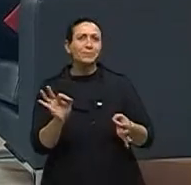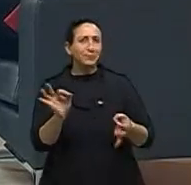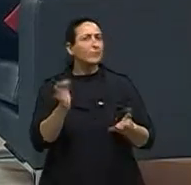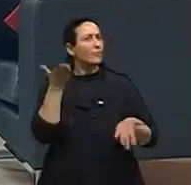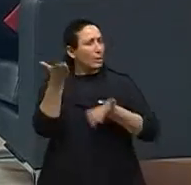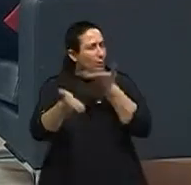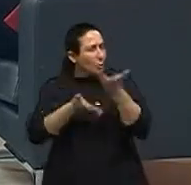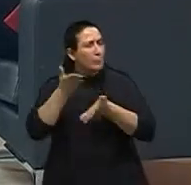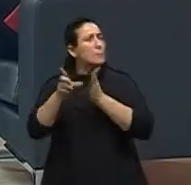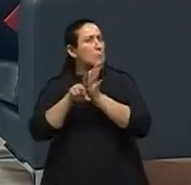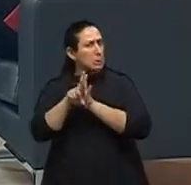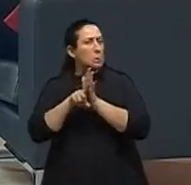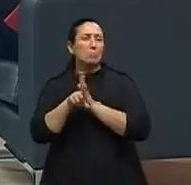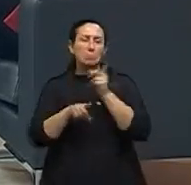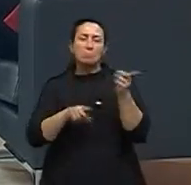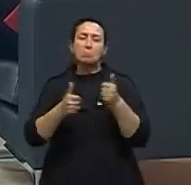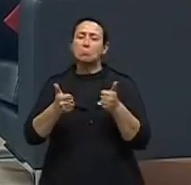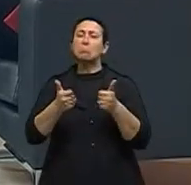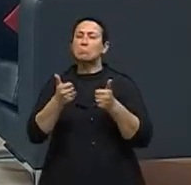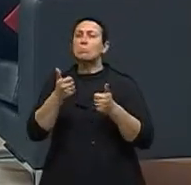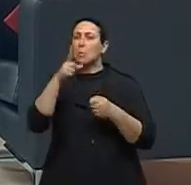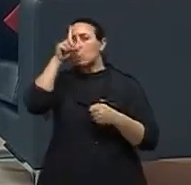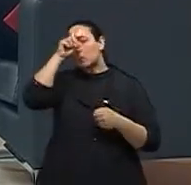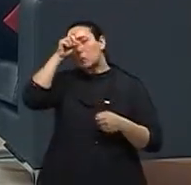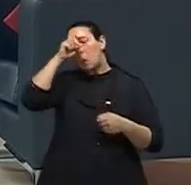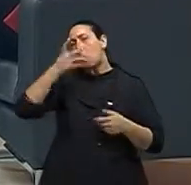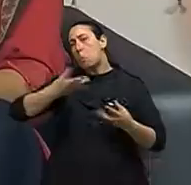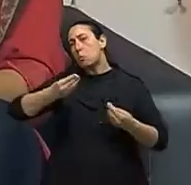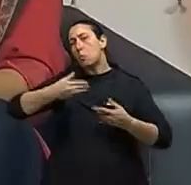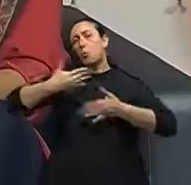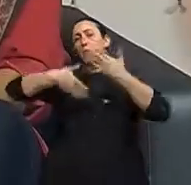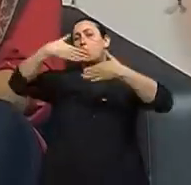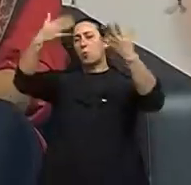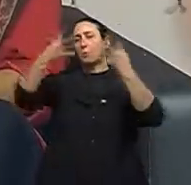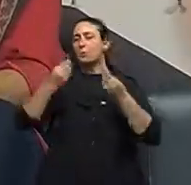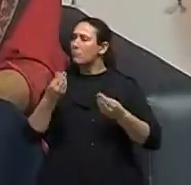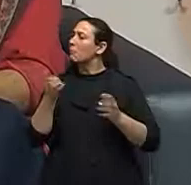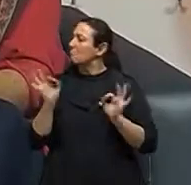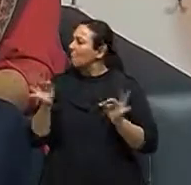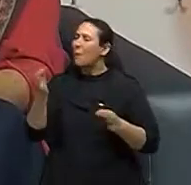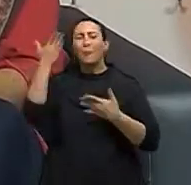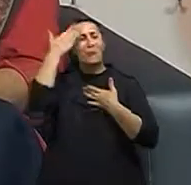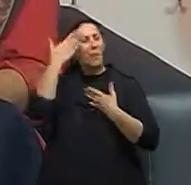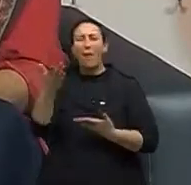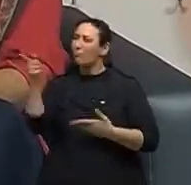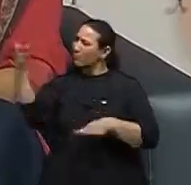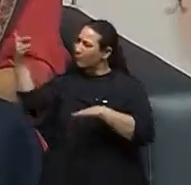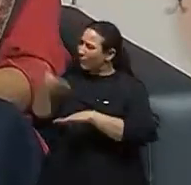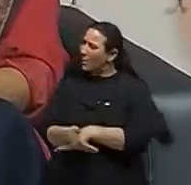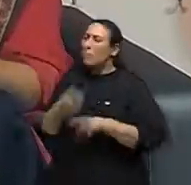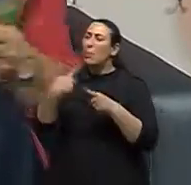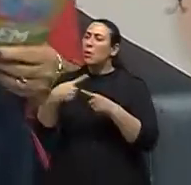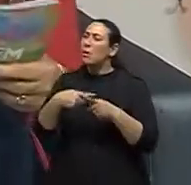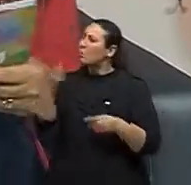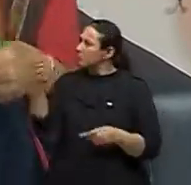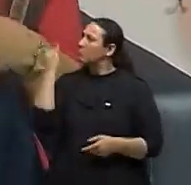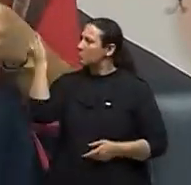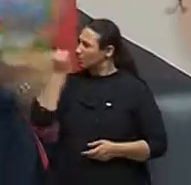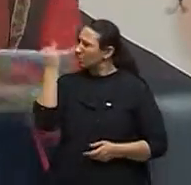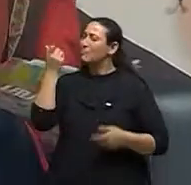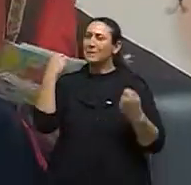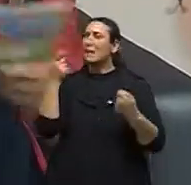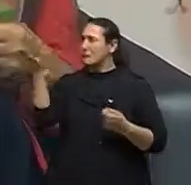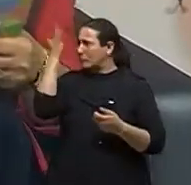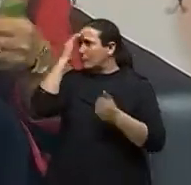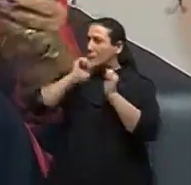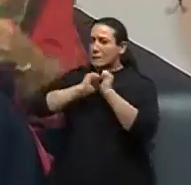Pesquisas nós estamos muito bem P muito Com certeza a gente agradece senhor vindo programa é fundamental a gente sa que o Senhor tem que fechar a agenda